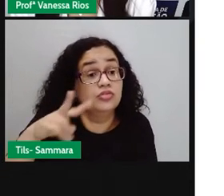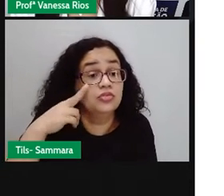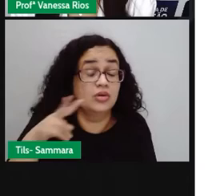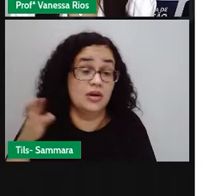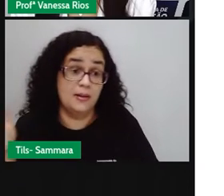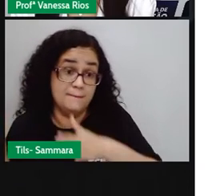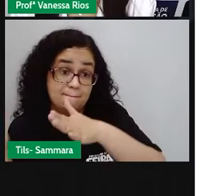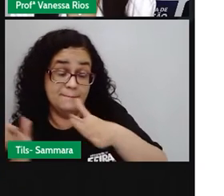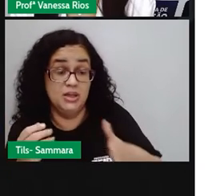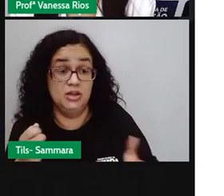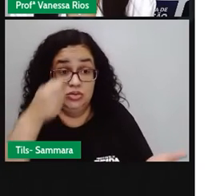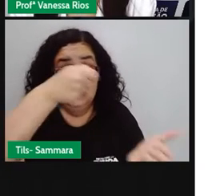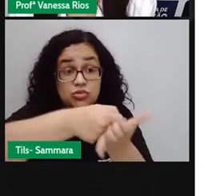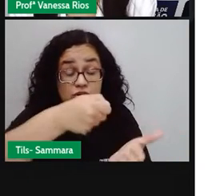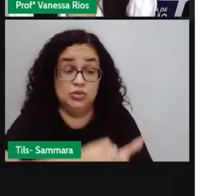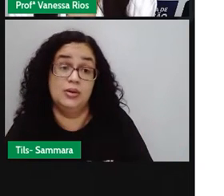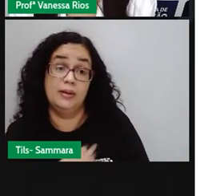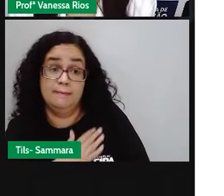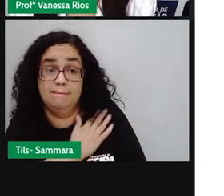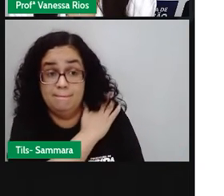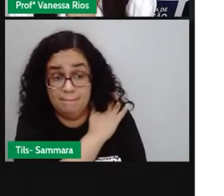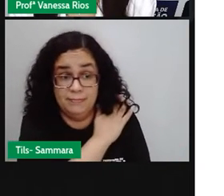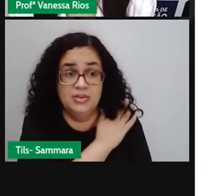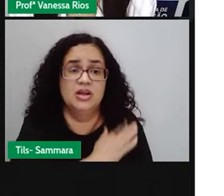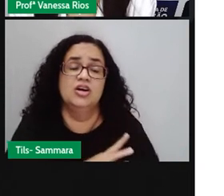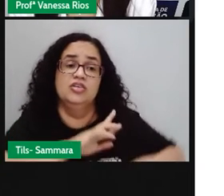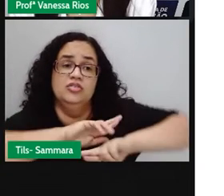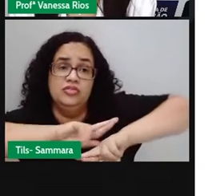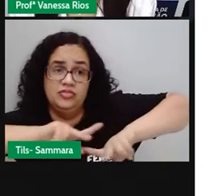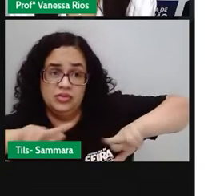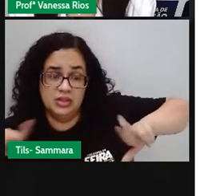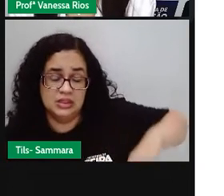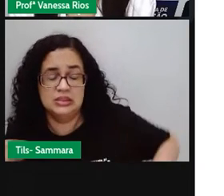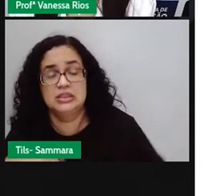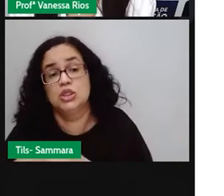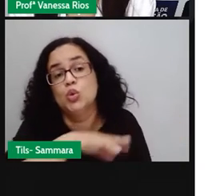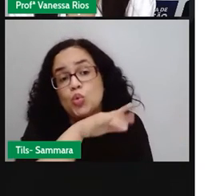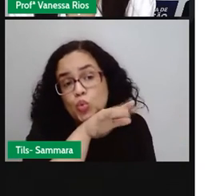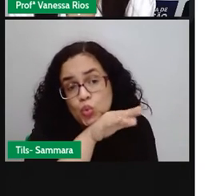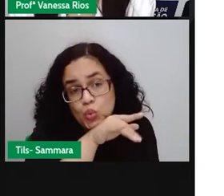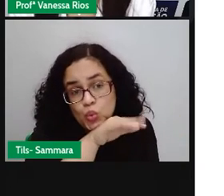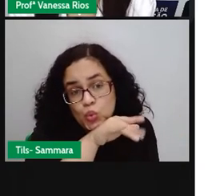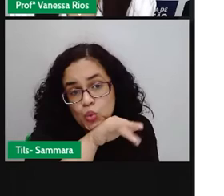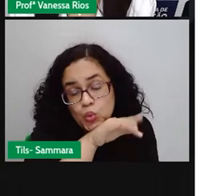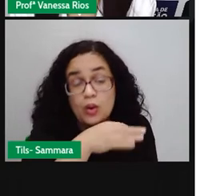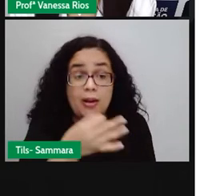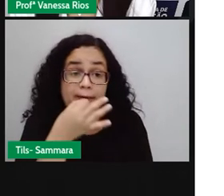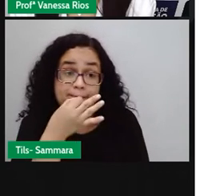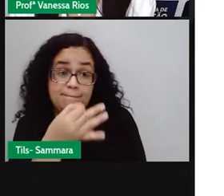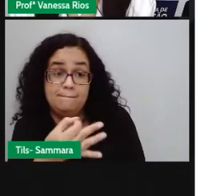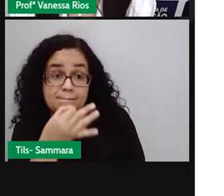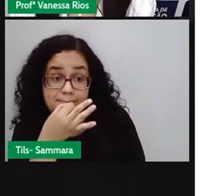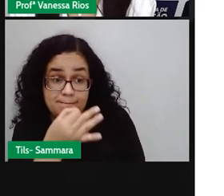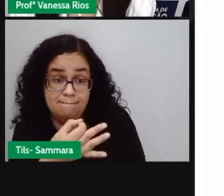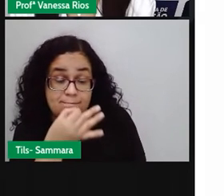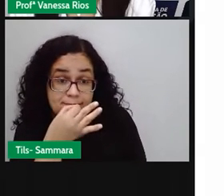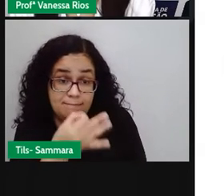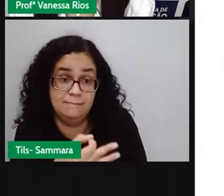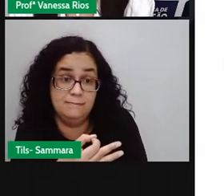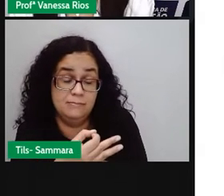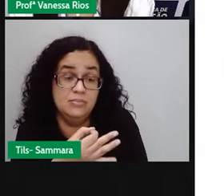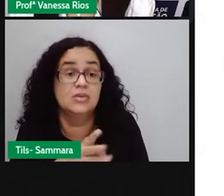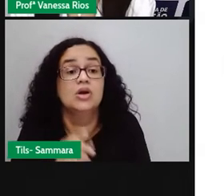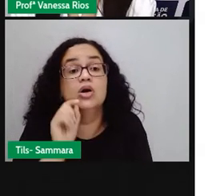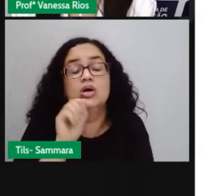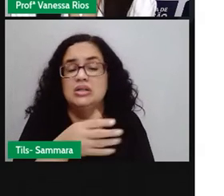período da ditadura militar, muitas ações negativas em relação às opiniões, né, em relação ao